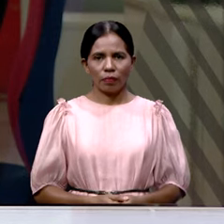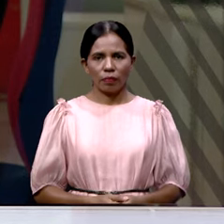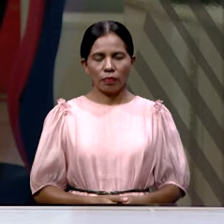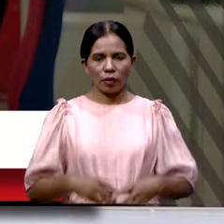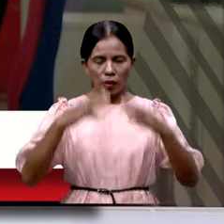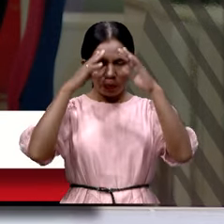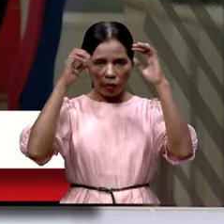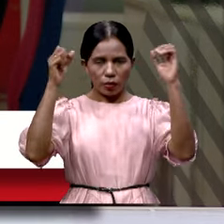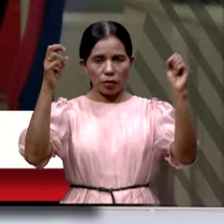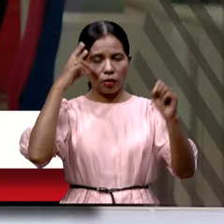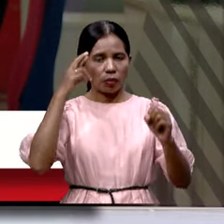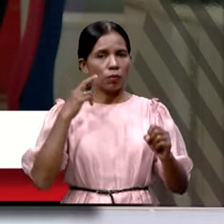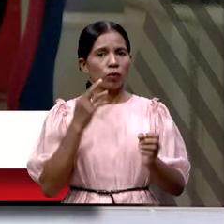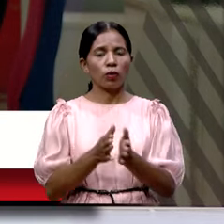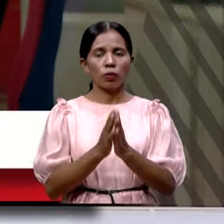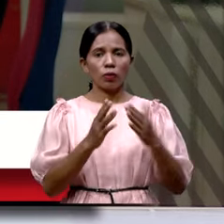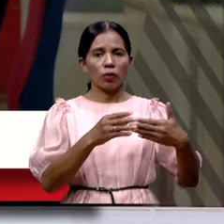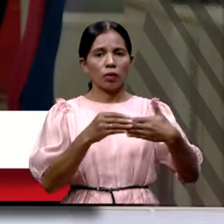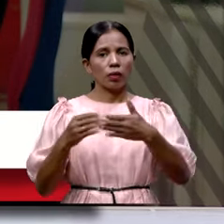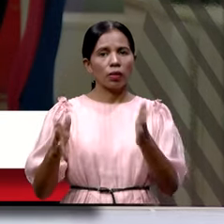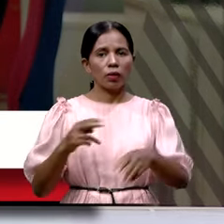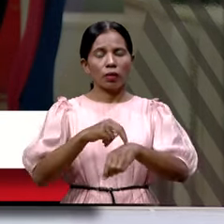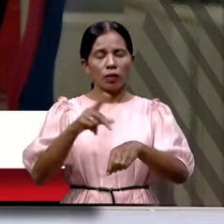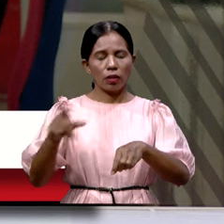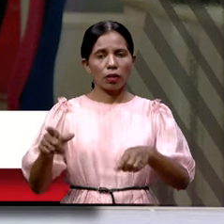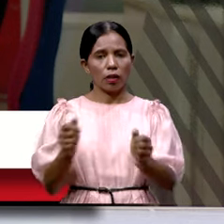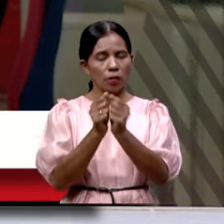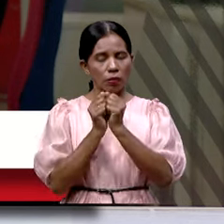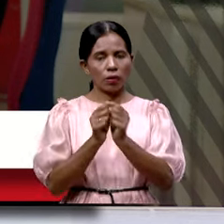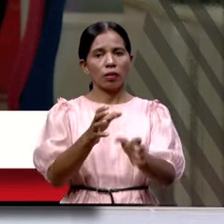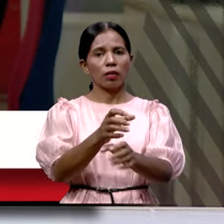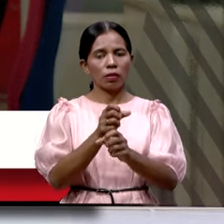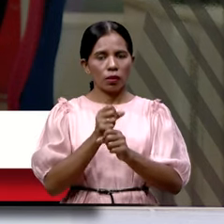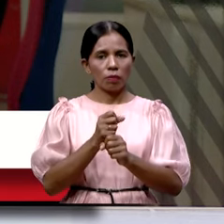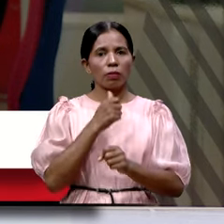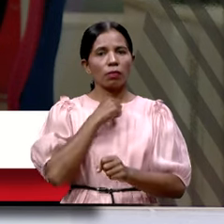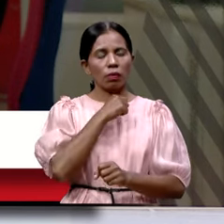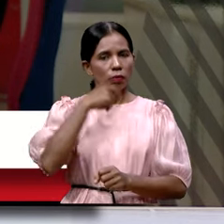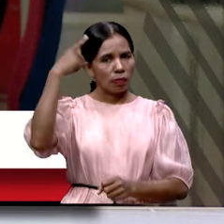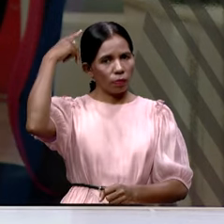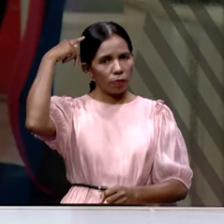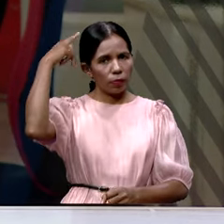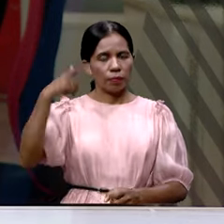Presidente da República, Usuleira Nacional Cyril Ramoto, Codecimo Amo Papa Francisco.